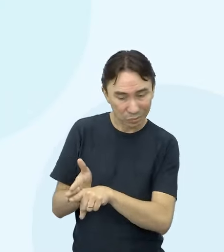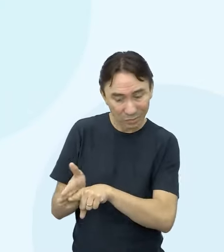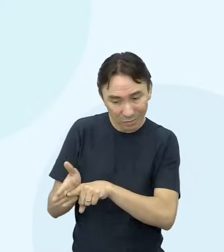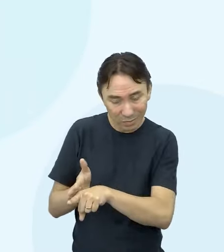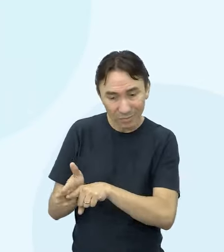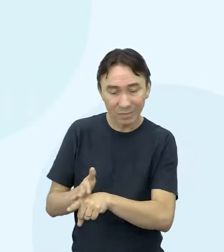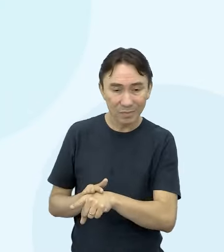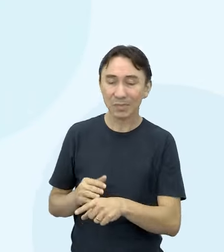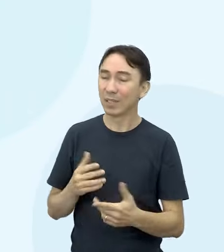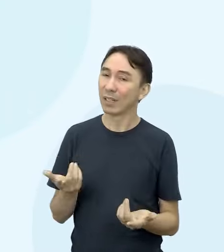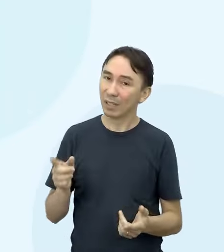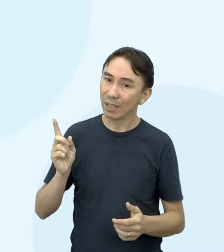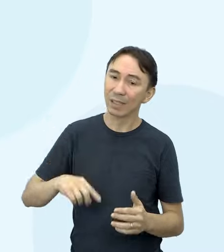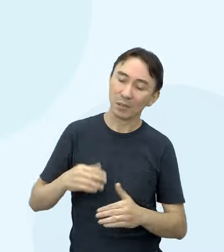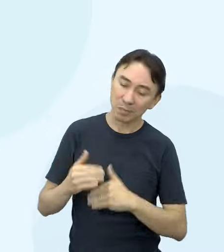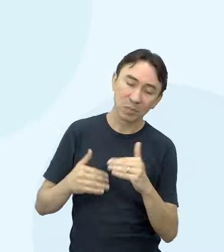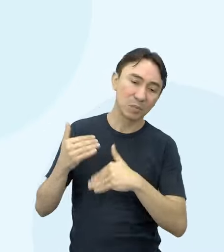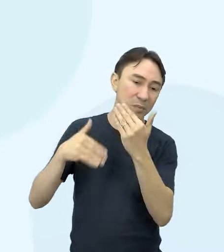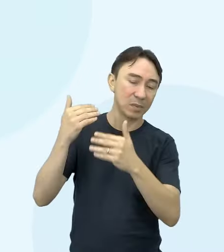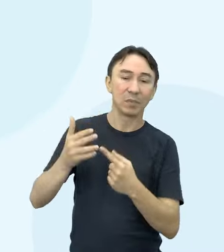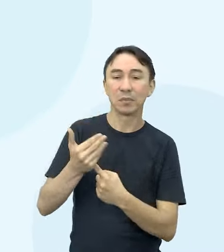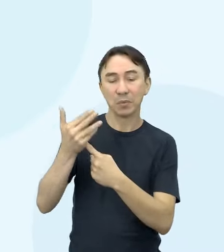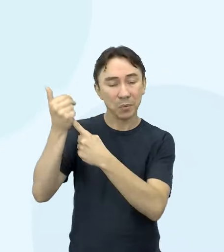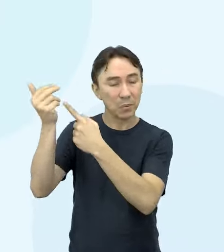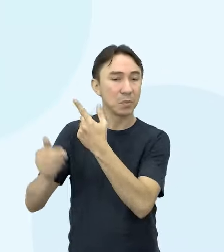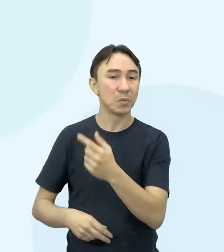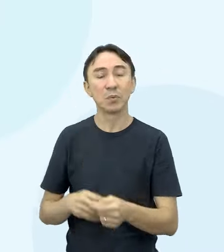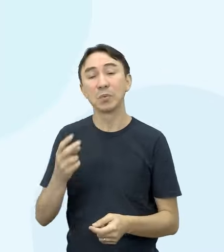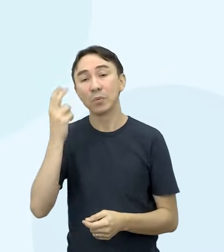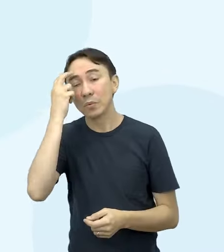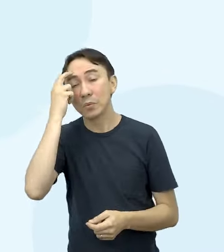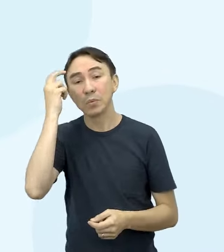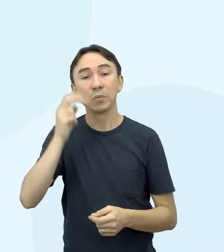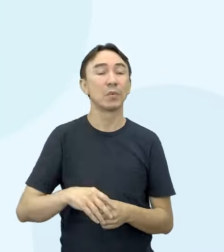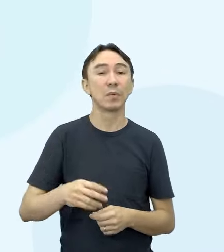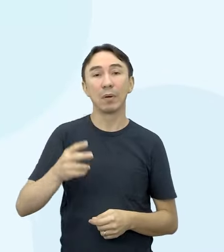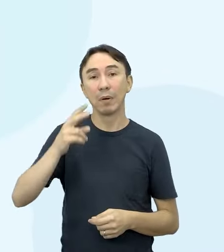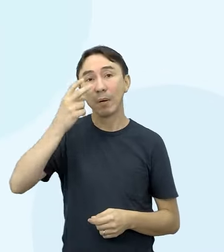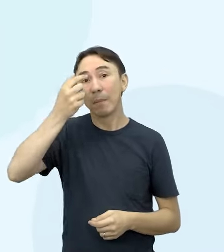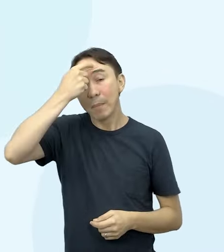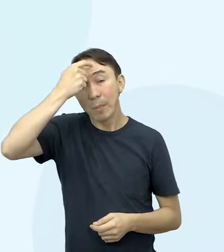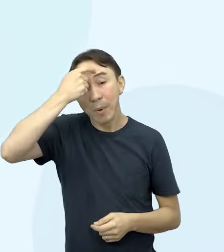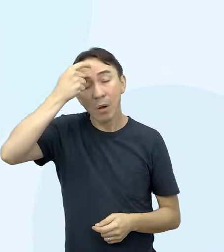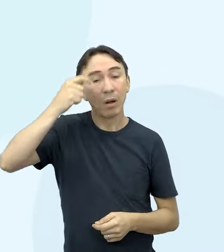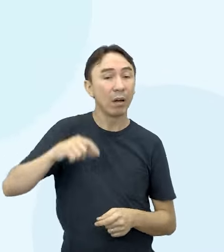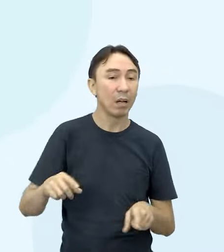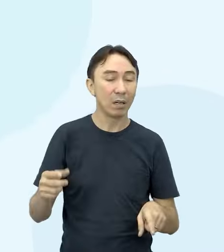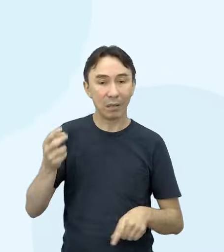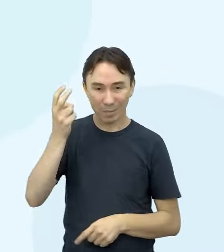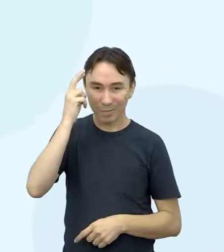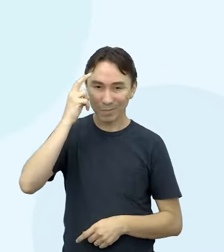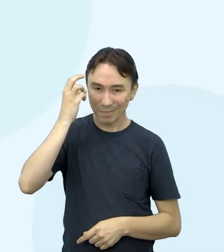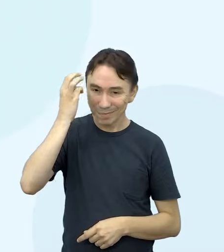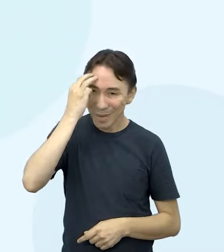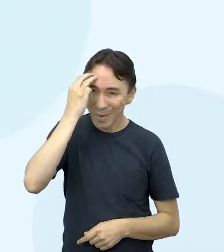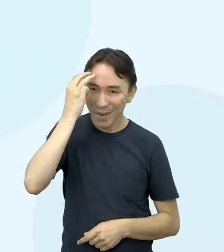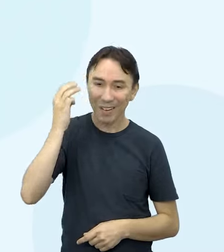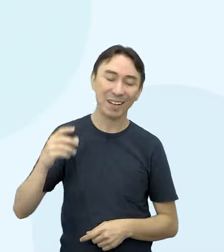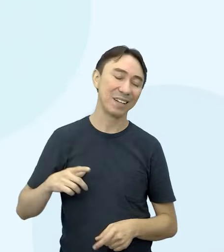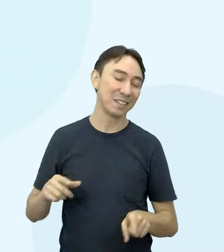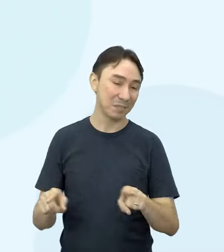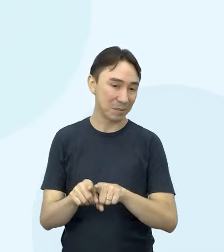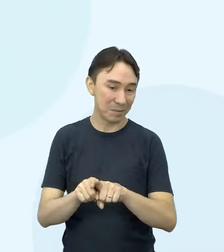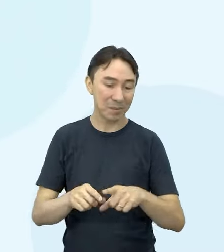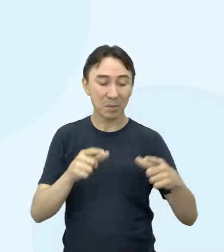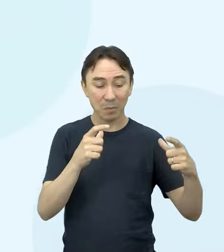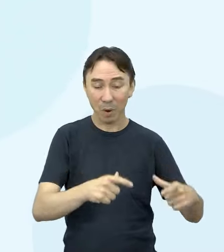desenvolvimento tecnológico, da cultura, da memória, do espaço geográfico, né? Como esses elementos eles se constituem